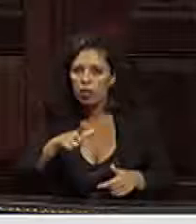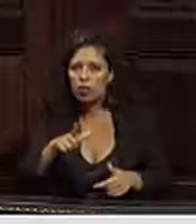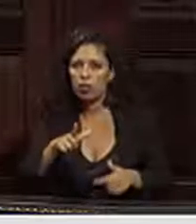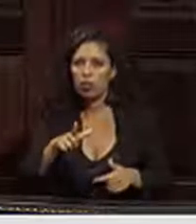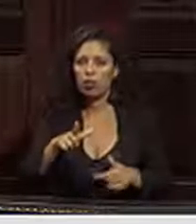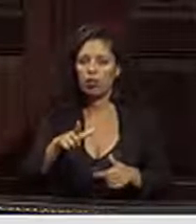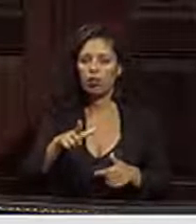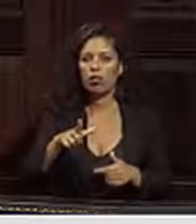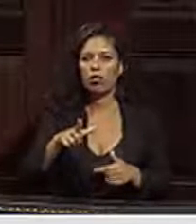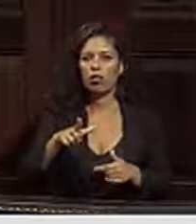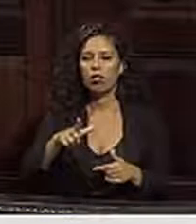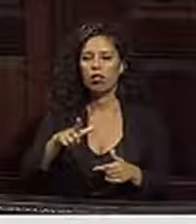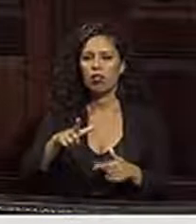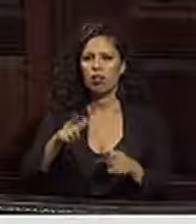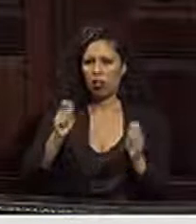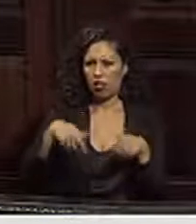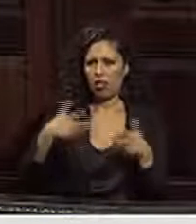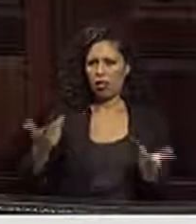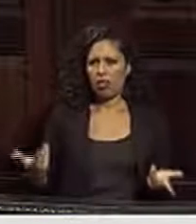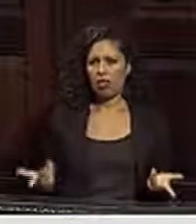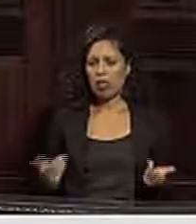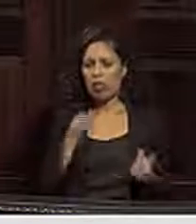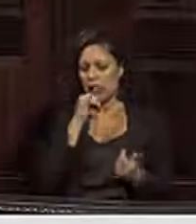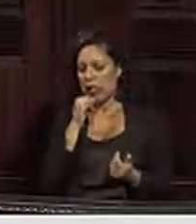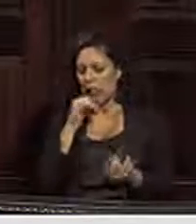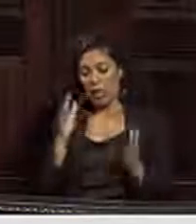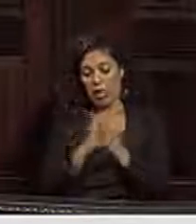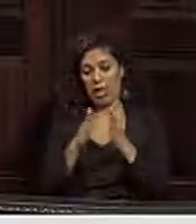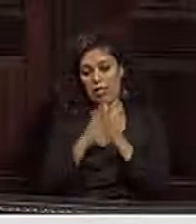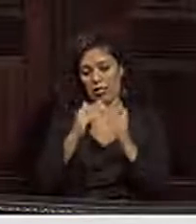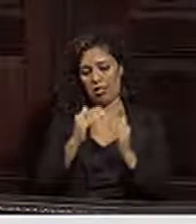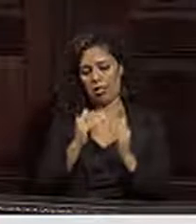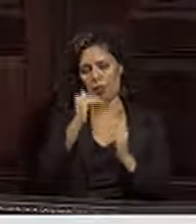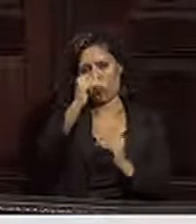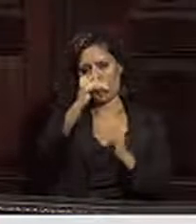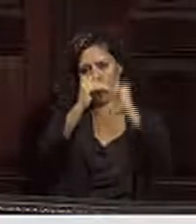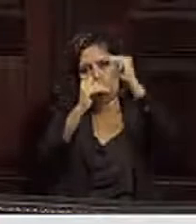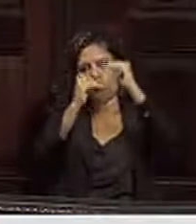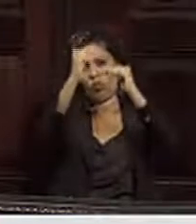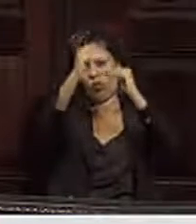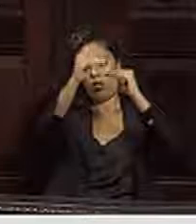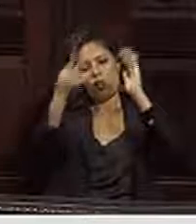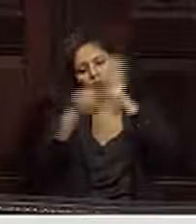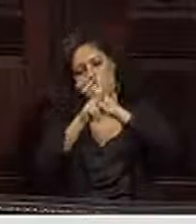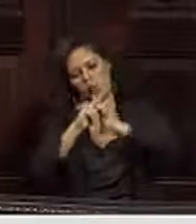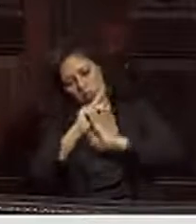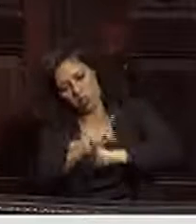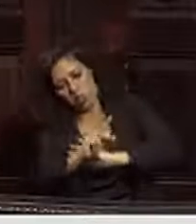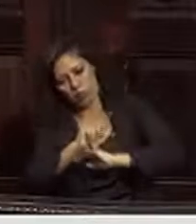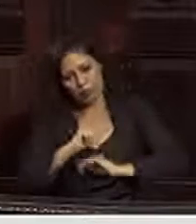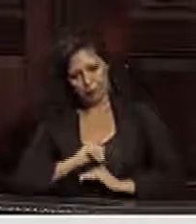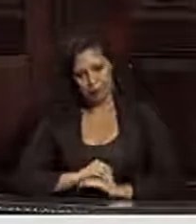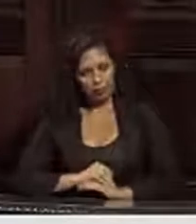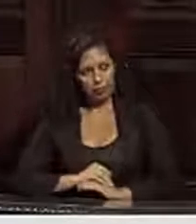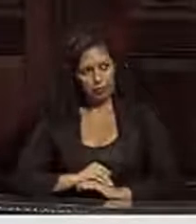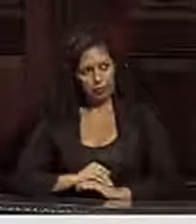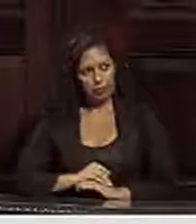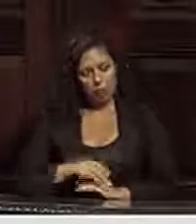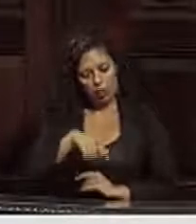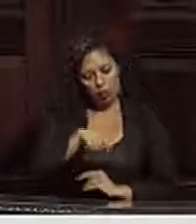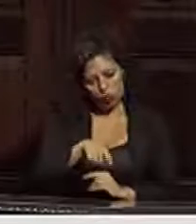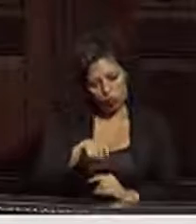ó, esse triplex aqui é seu e você ganhou esse triplex para